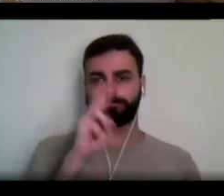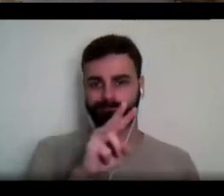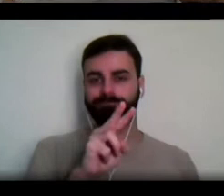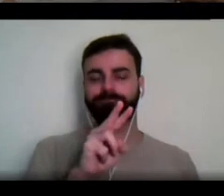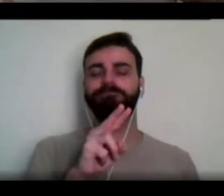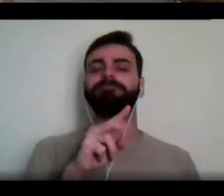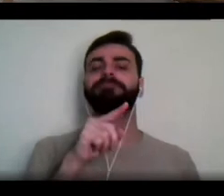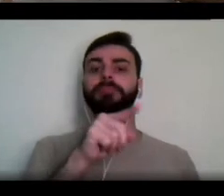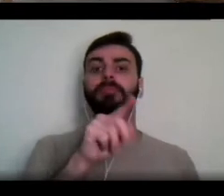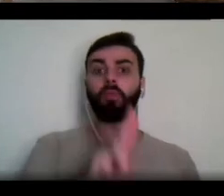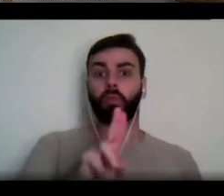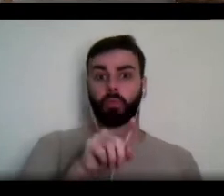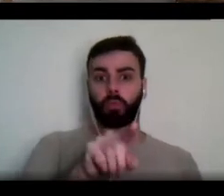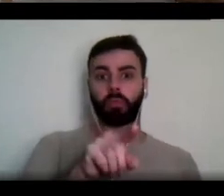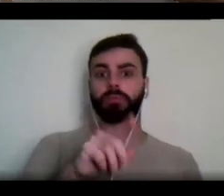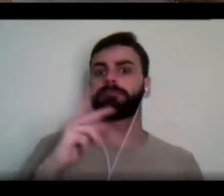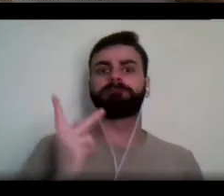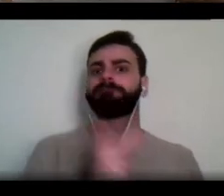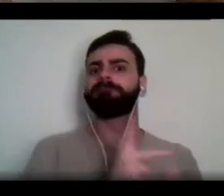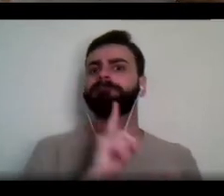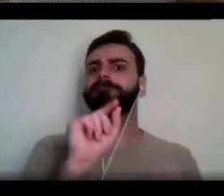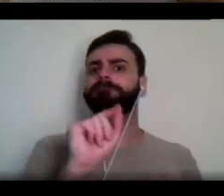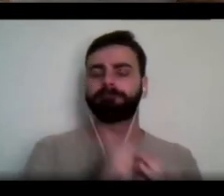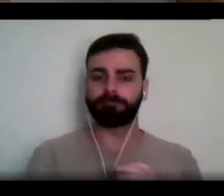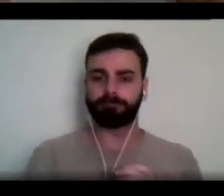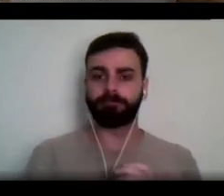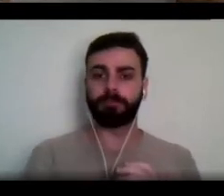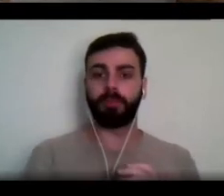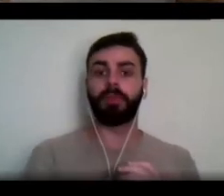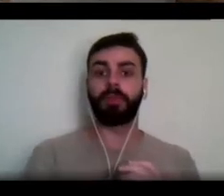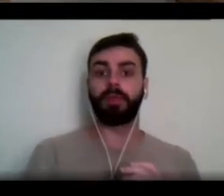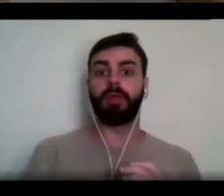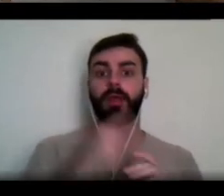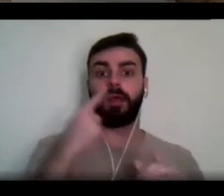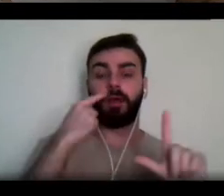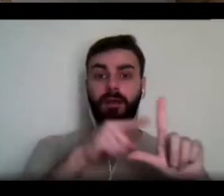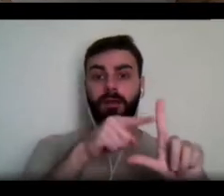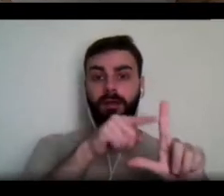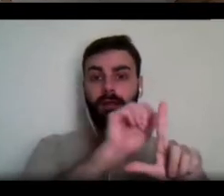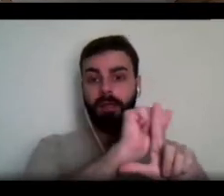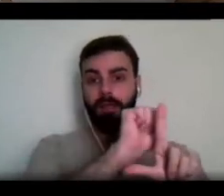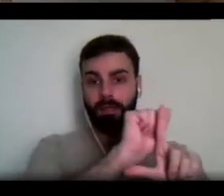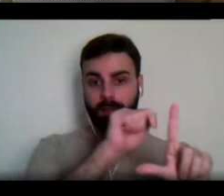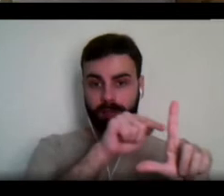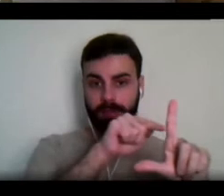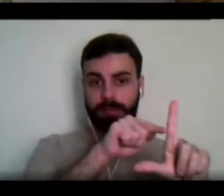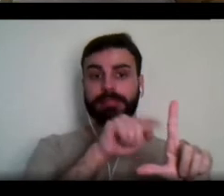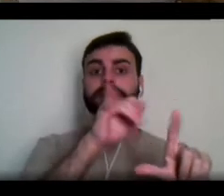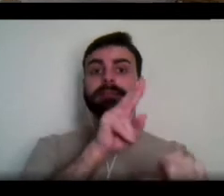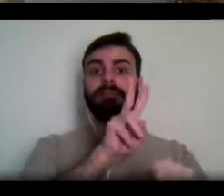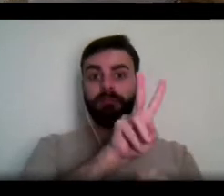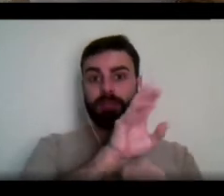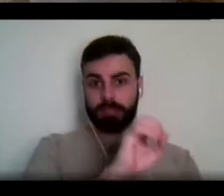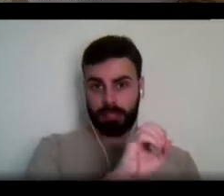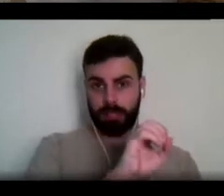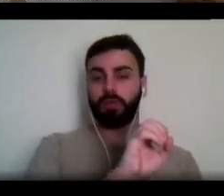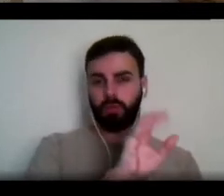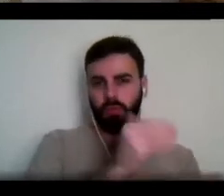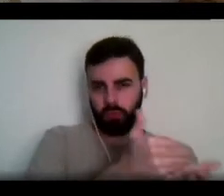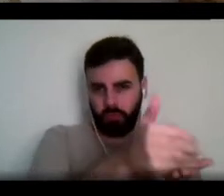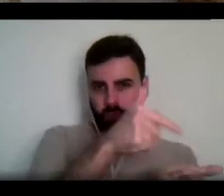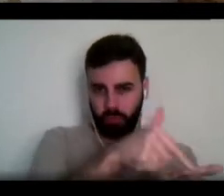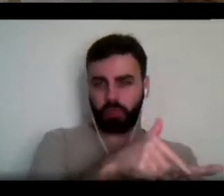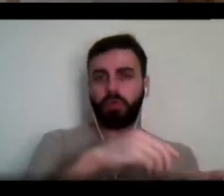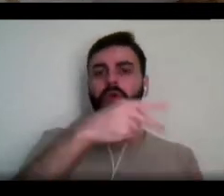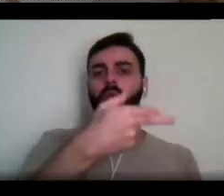eu faço isso, olha só o que acontece. O que acontece é que se a velocidade inicial V0 é 9,8 metros